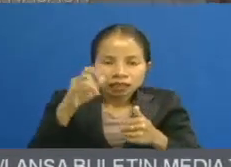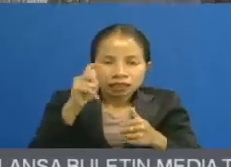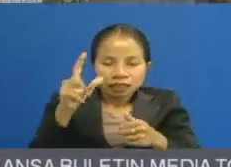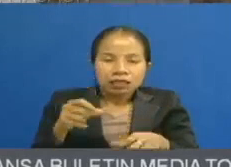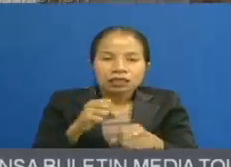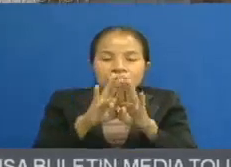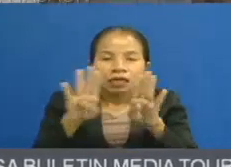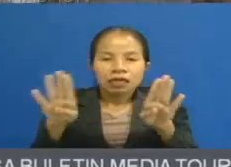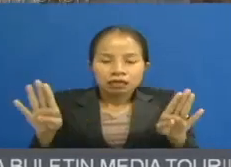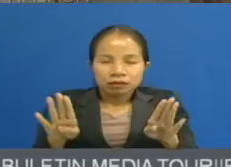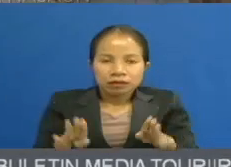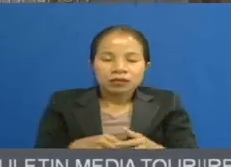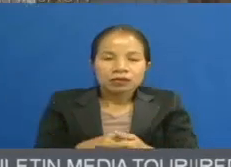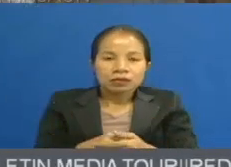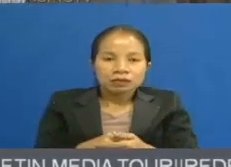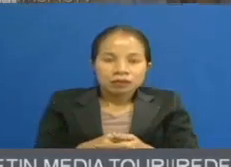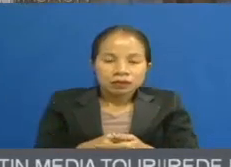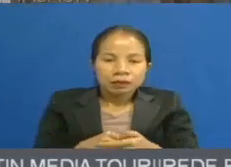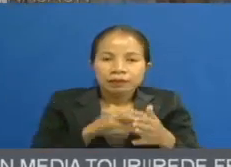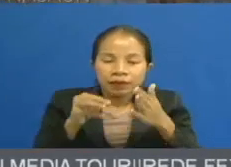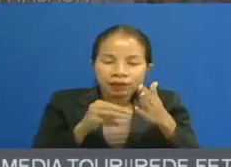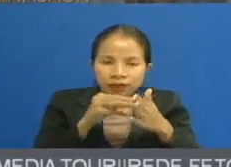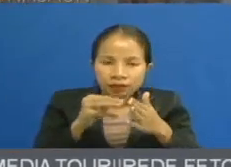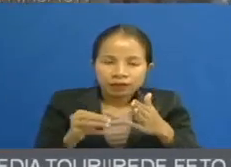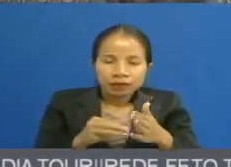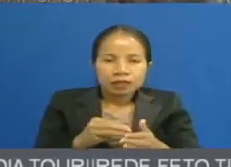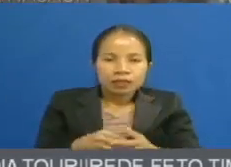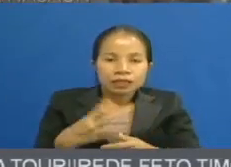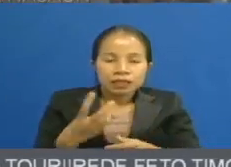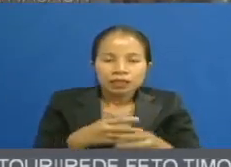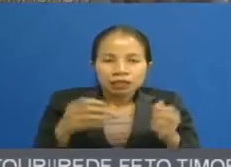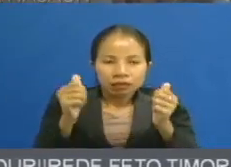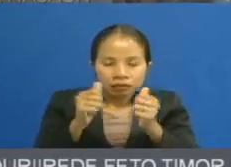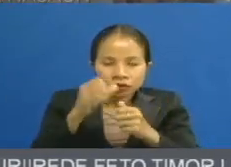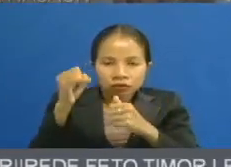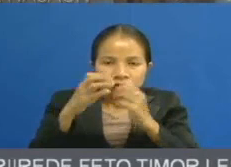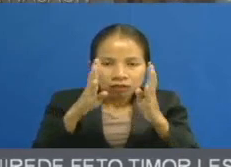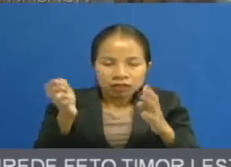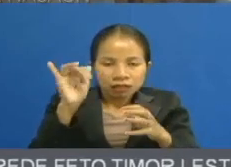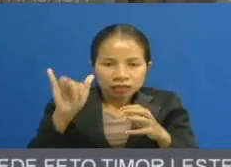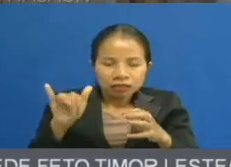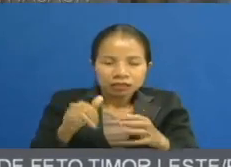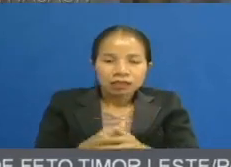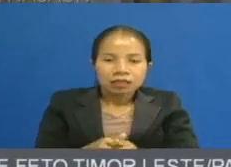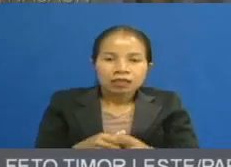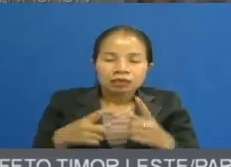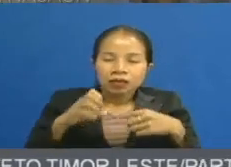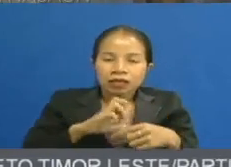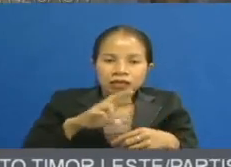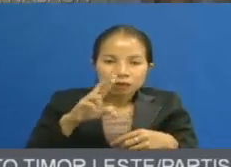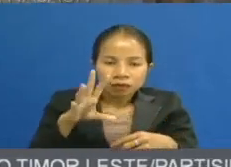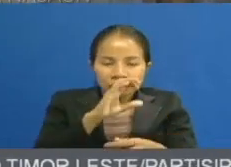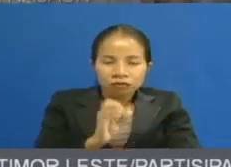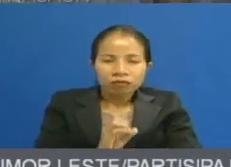boletim para a Media Tour, que a Tour Nebe, que está organizada muito com os jornalistas Sira, onde vai a Hermeira, no nosso